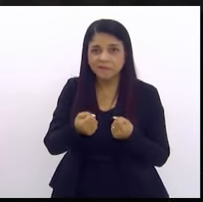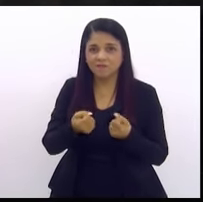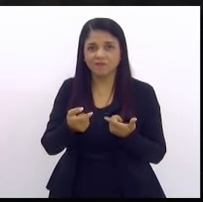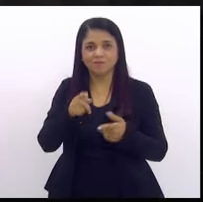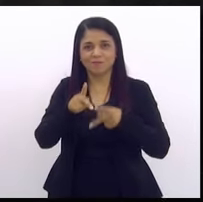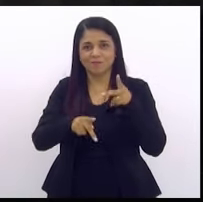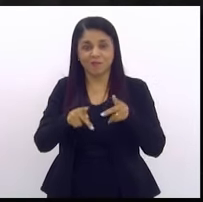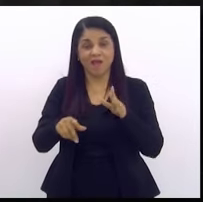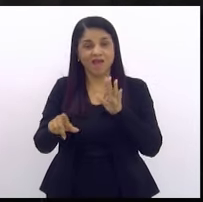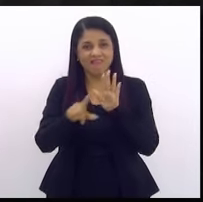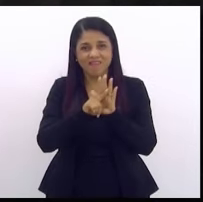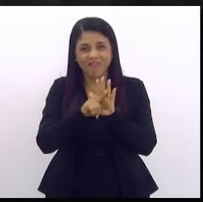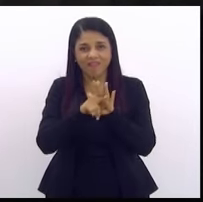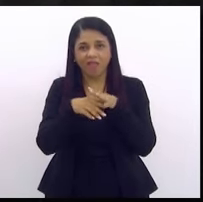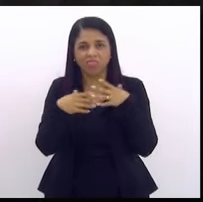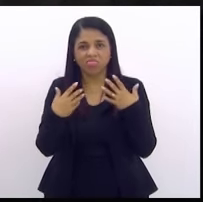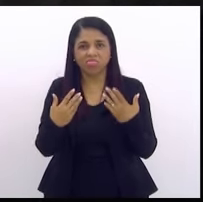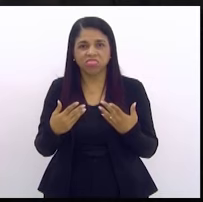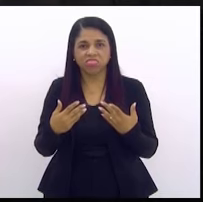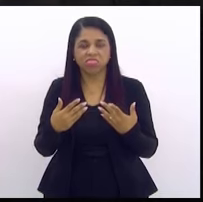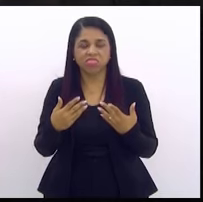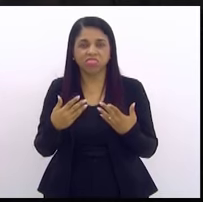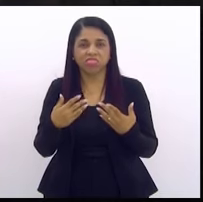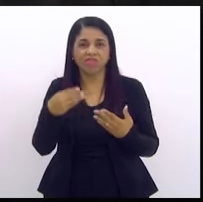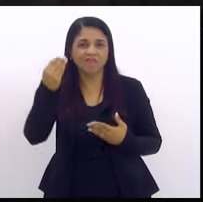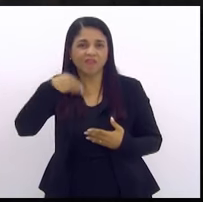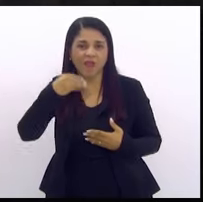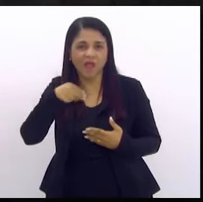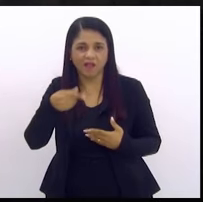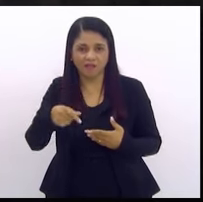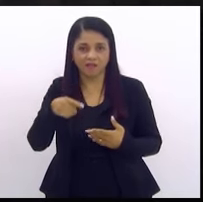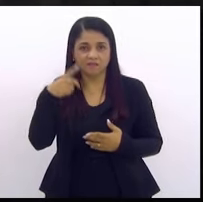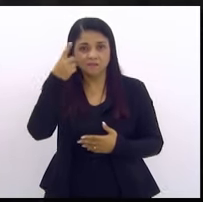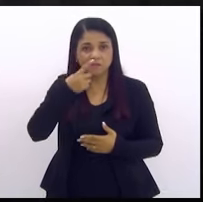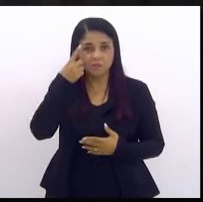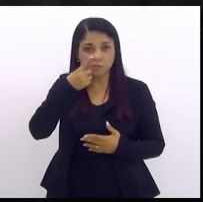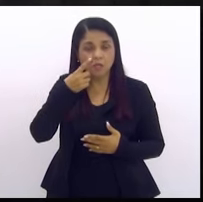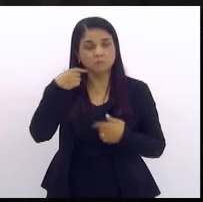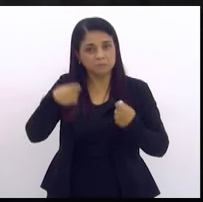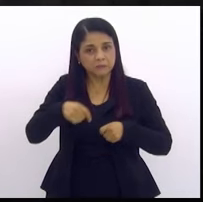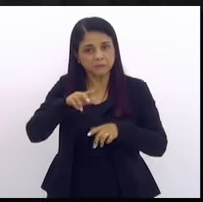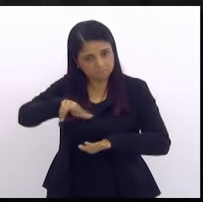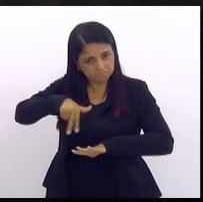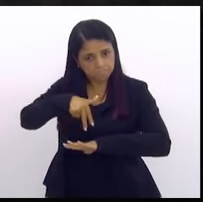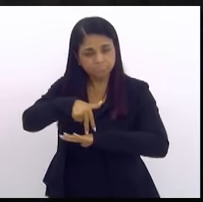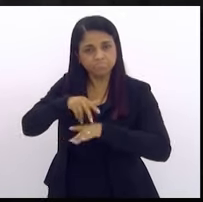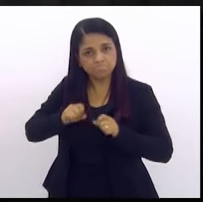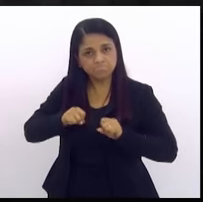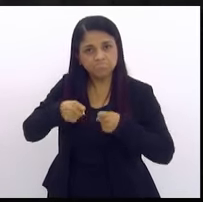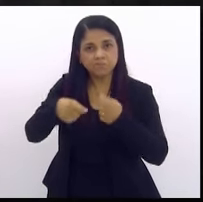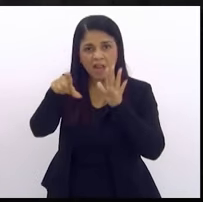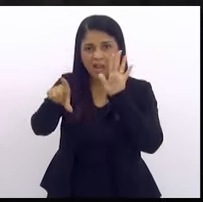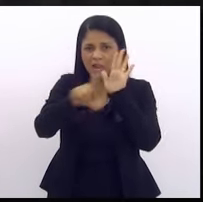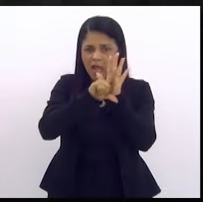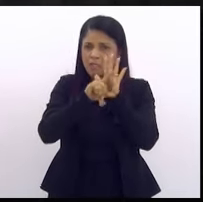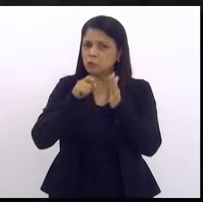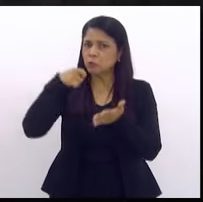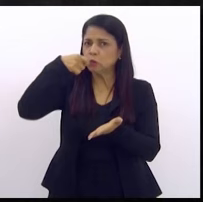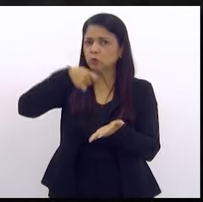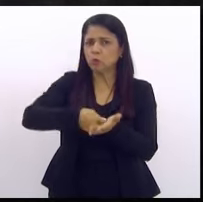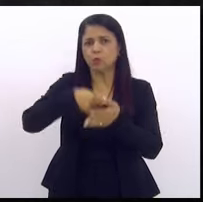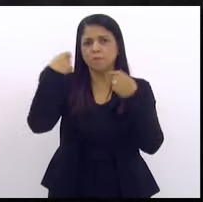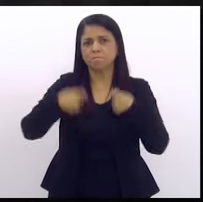são brandas. E os deputados federais têm que começar a ter posição e fazer leis mais duras,